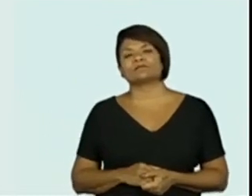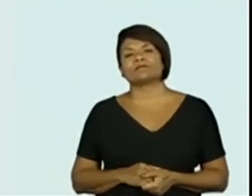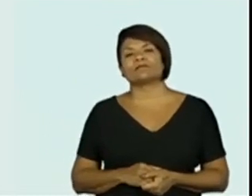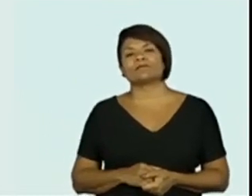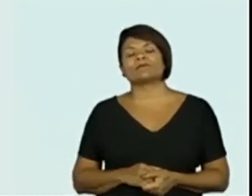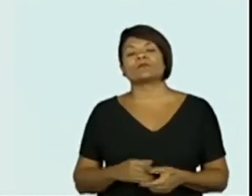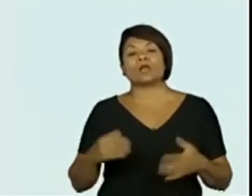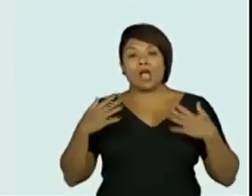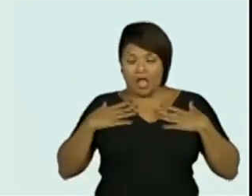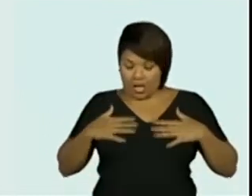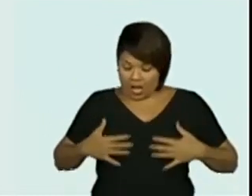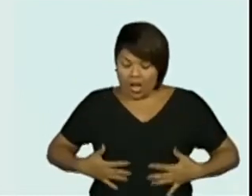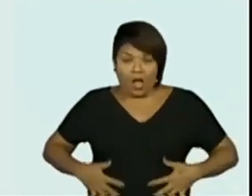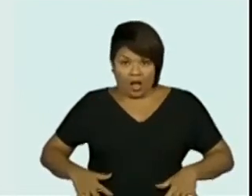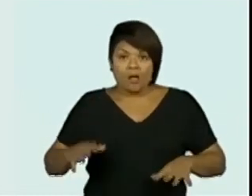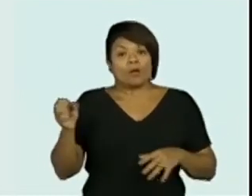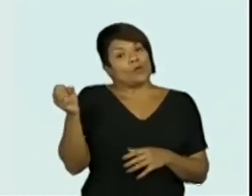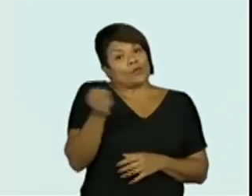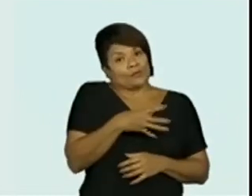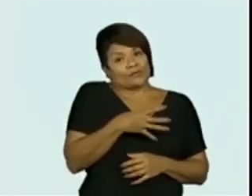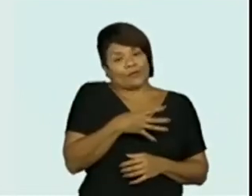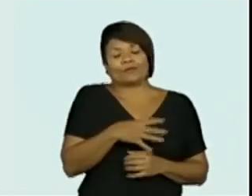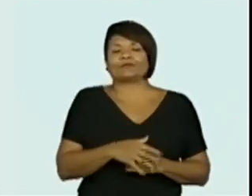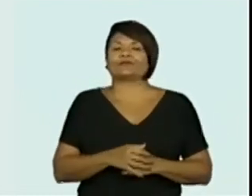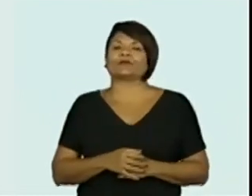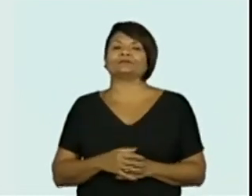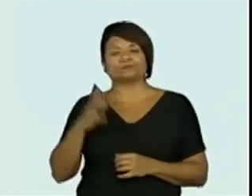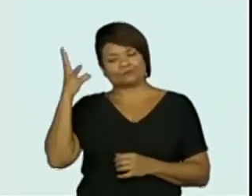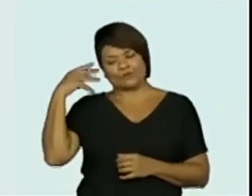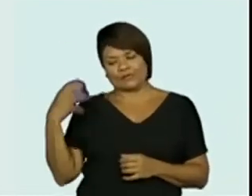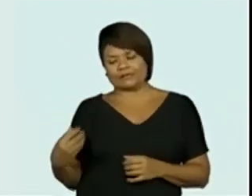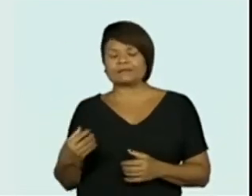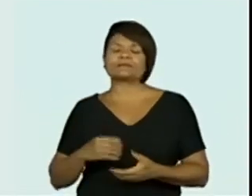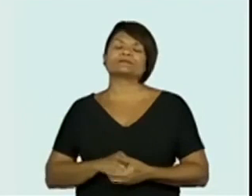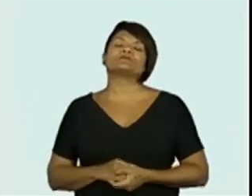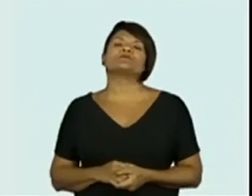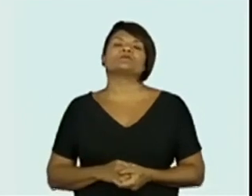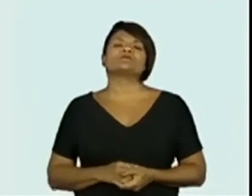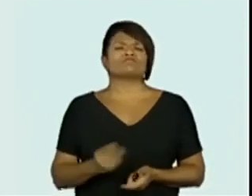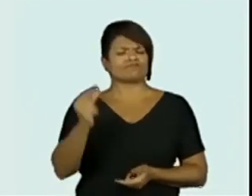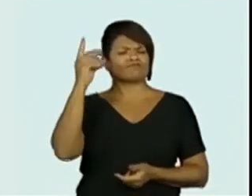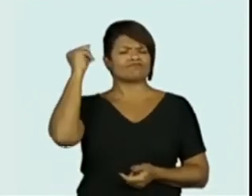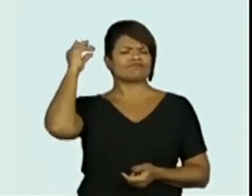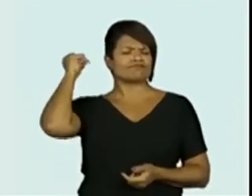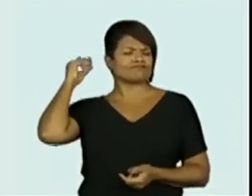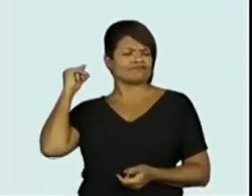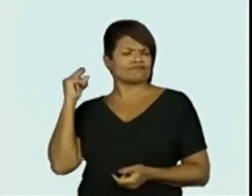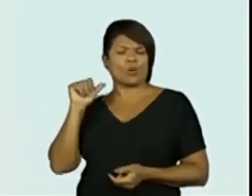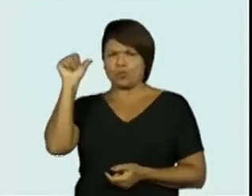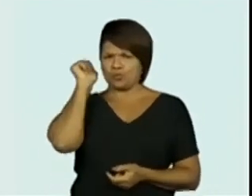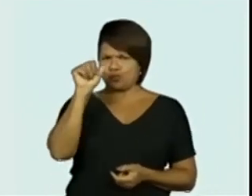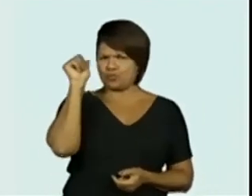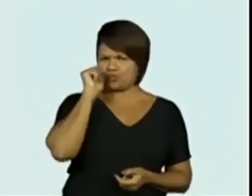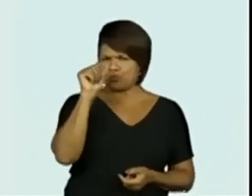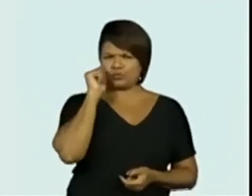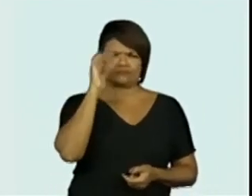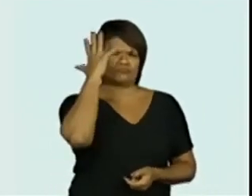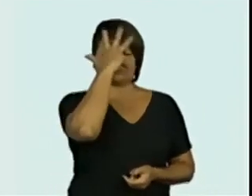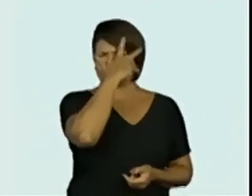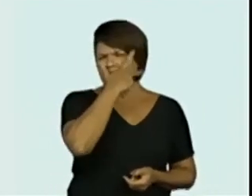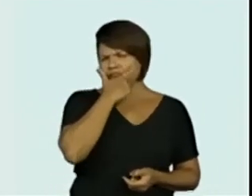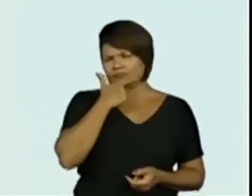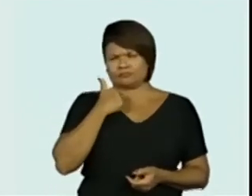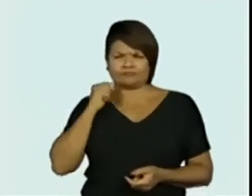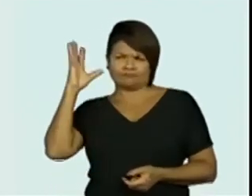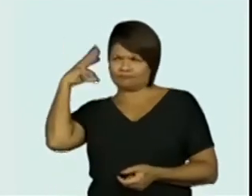A Roupa Nova de Doralice. Era uma vez uma moça chamada Doralice, muito bonita,